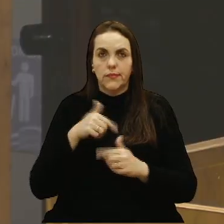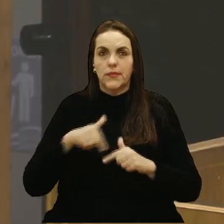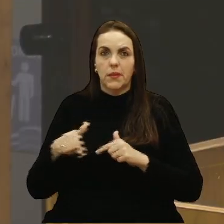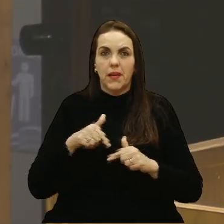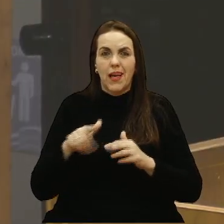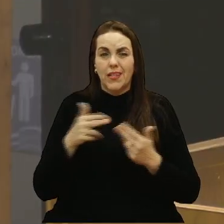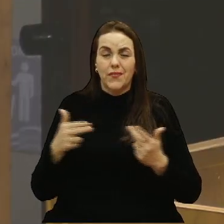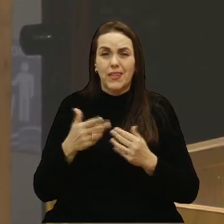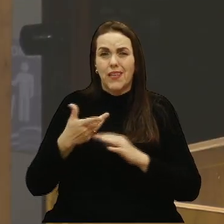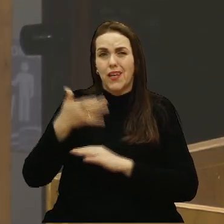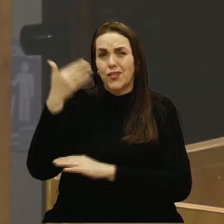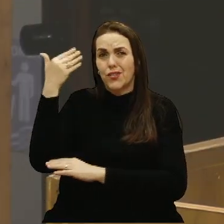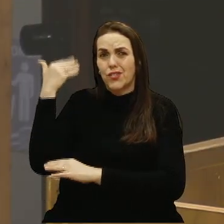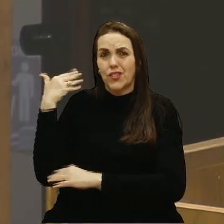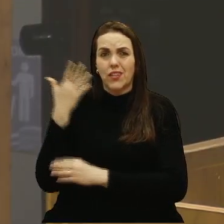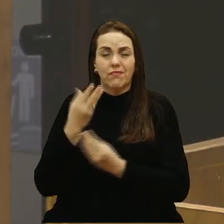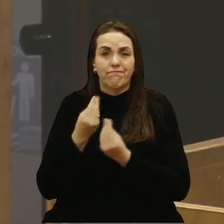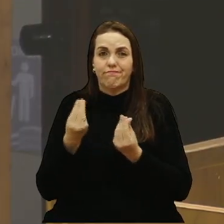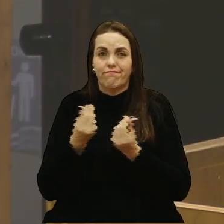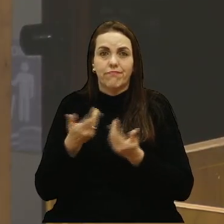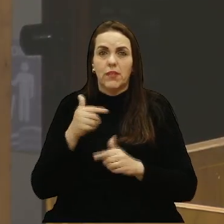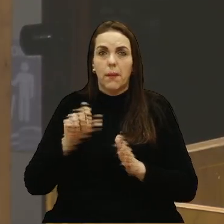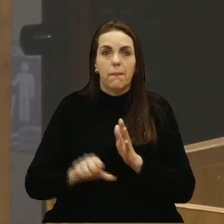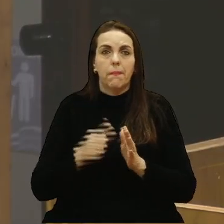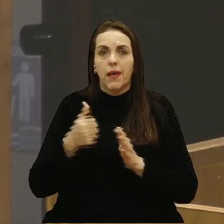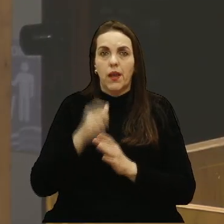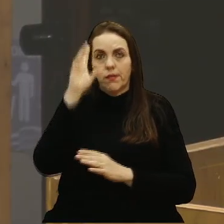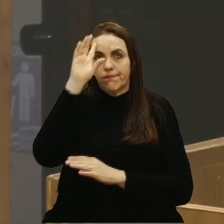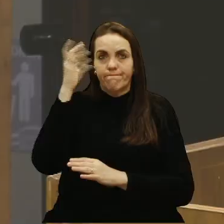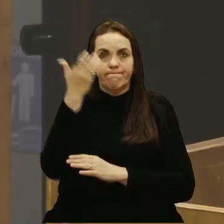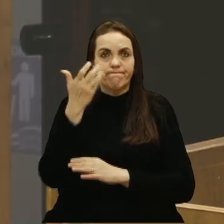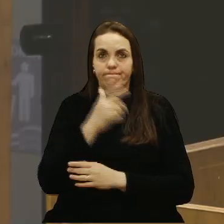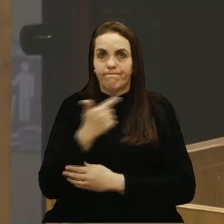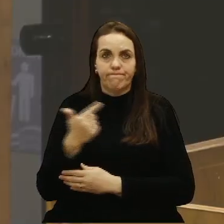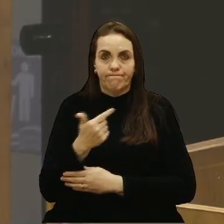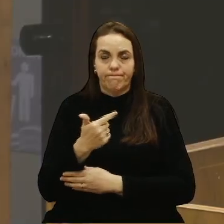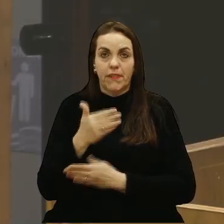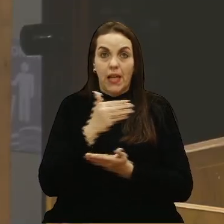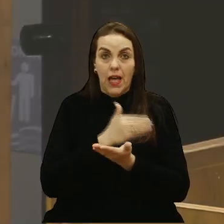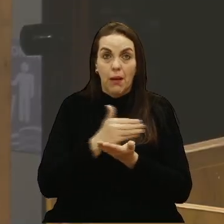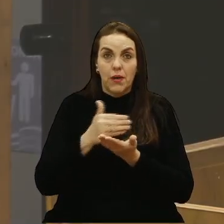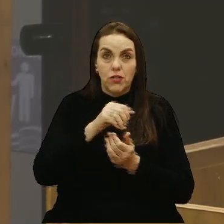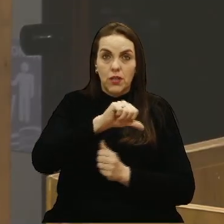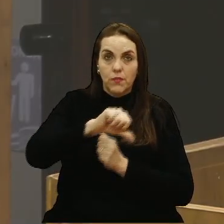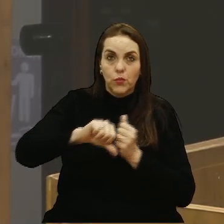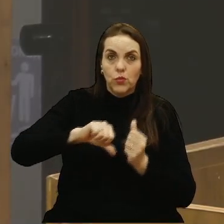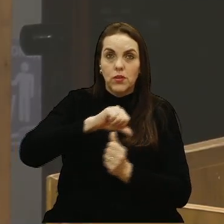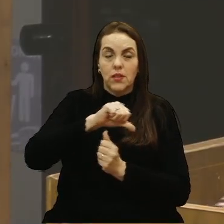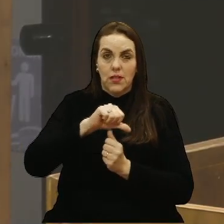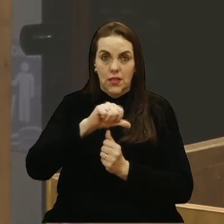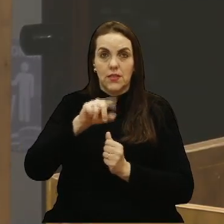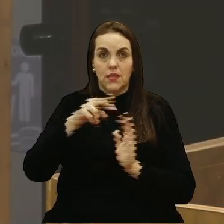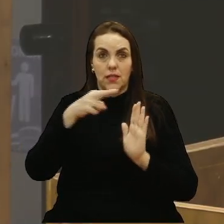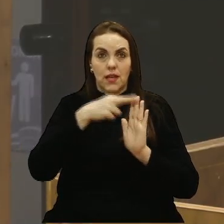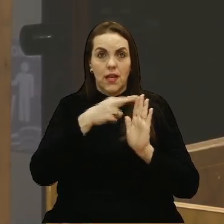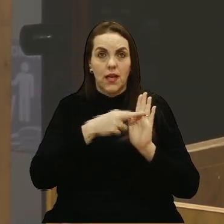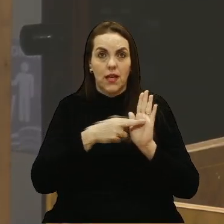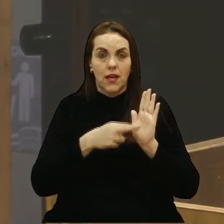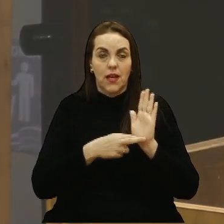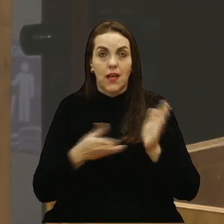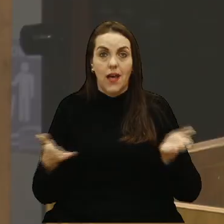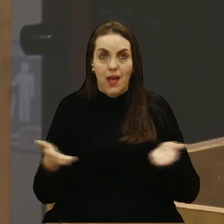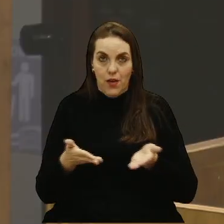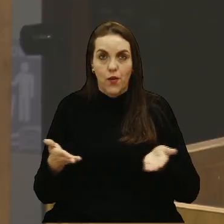até antiquada, e que não nos trazem a melhor solução. A partir das alterações das regras, a partir de